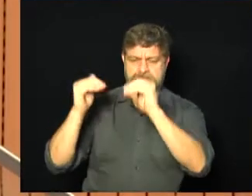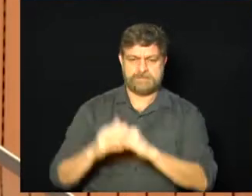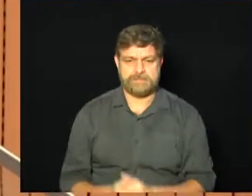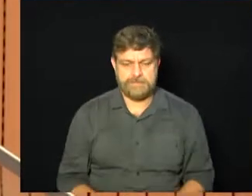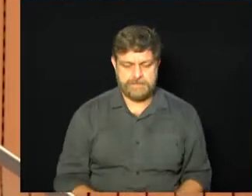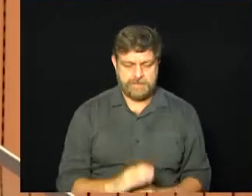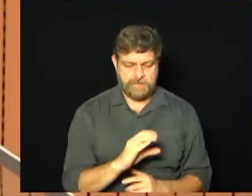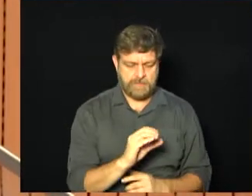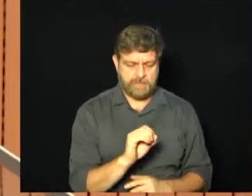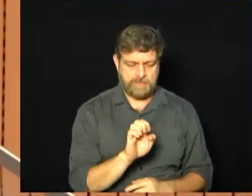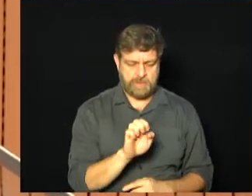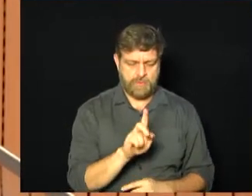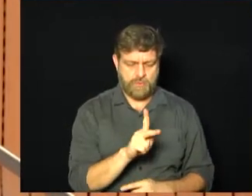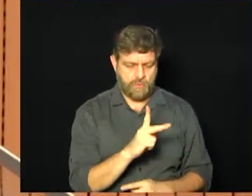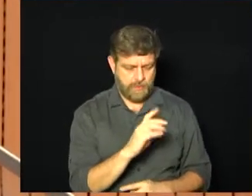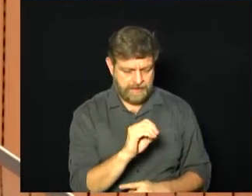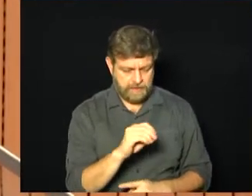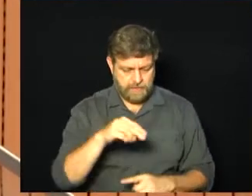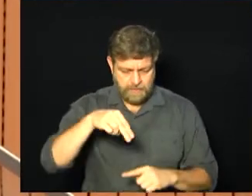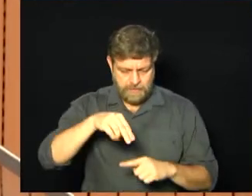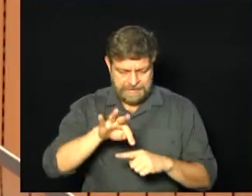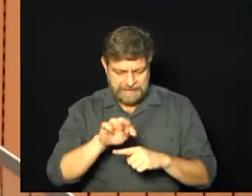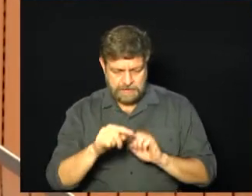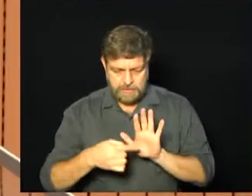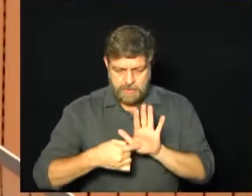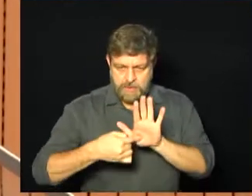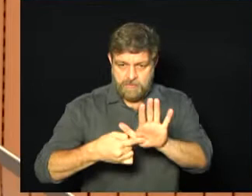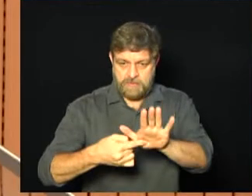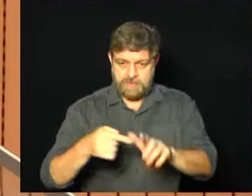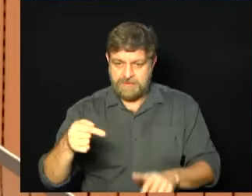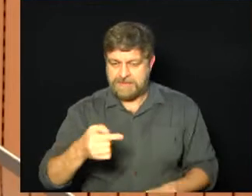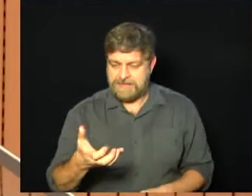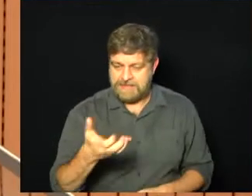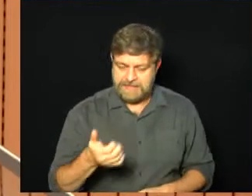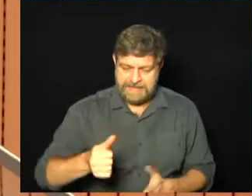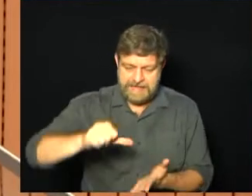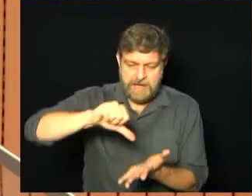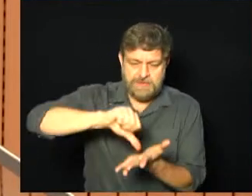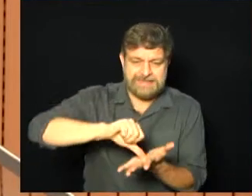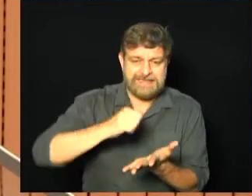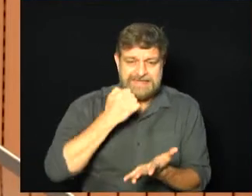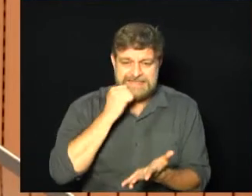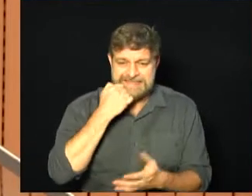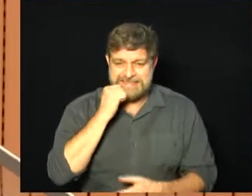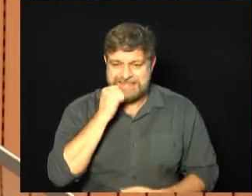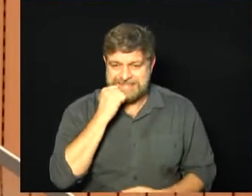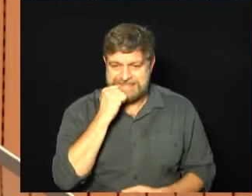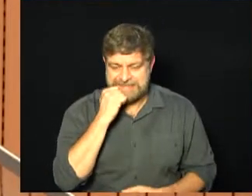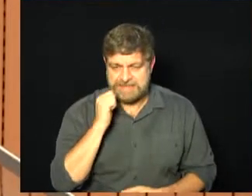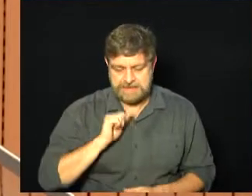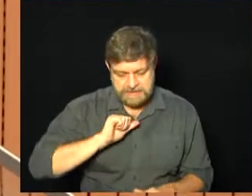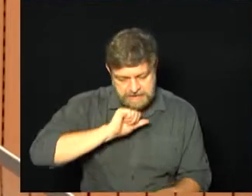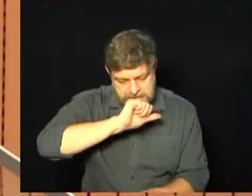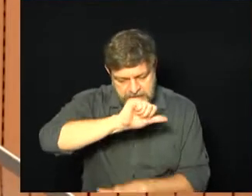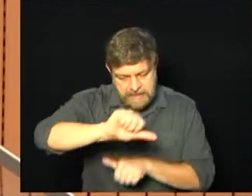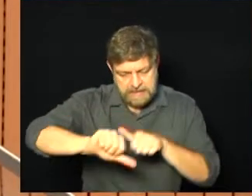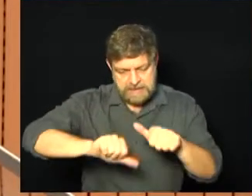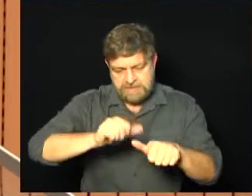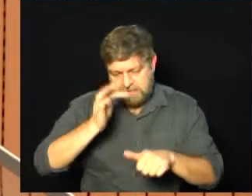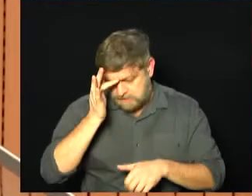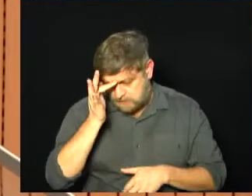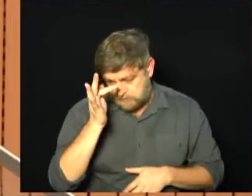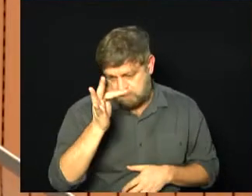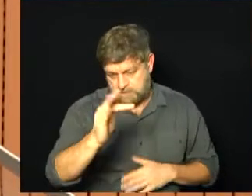Neto externou sua aspiração de ver aquele nascente centro de ciências transformar-se mais tarde em